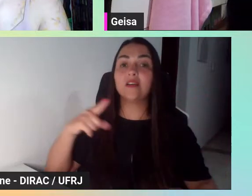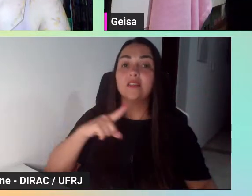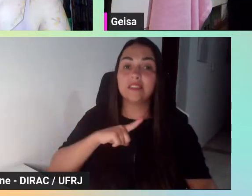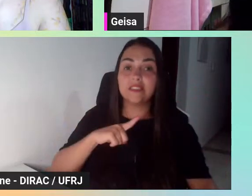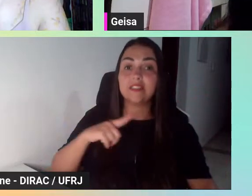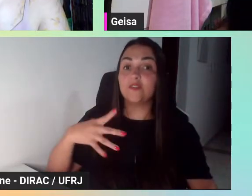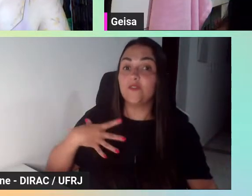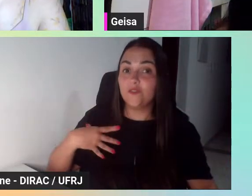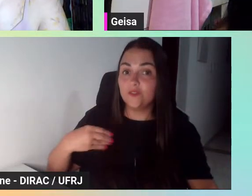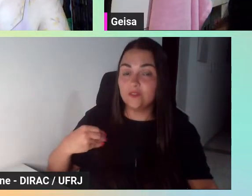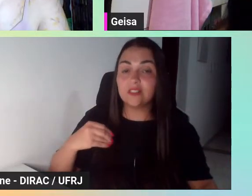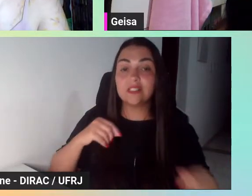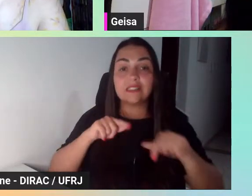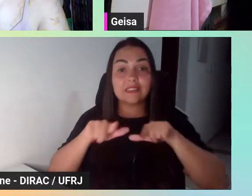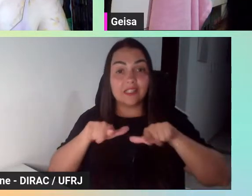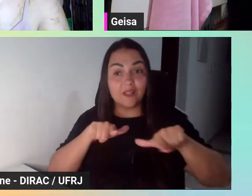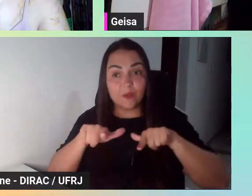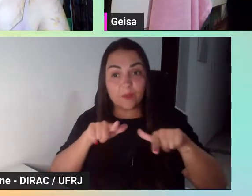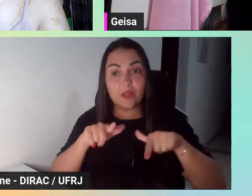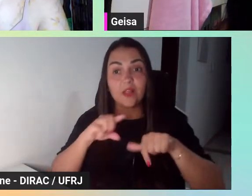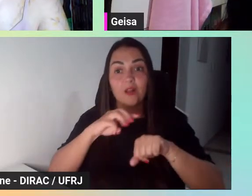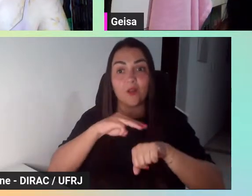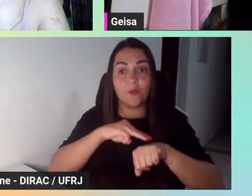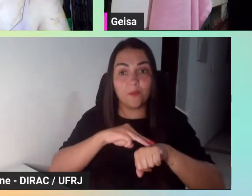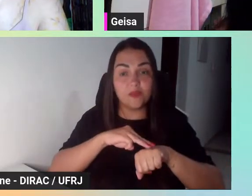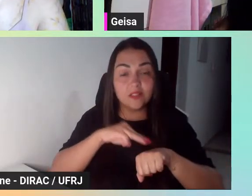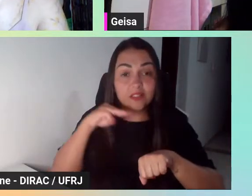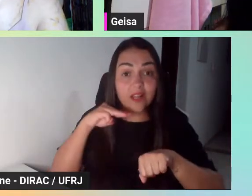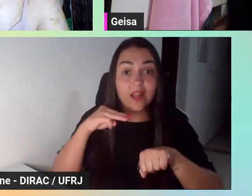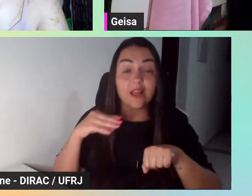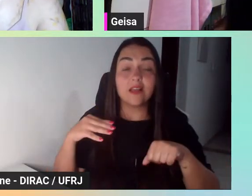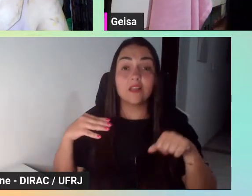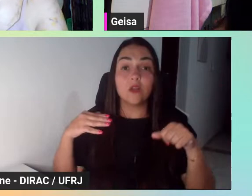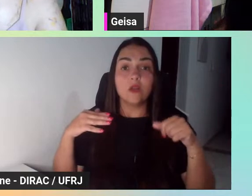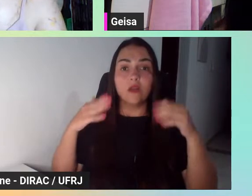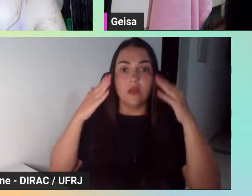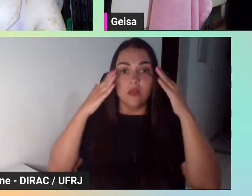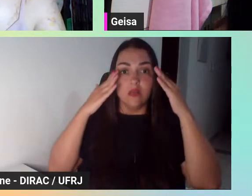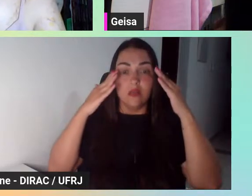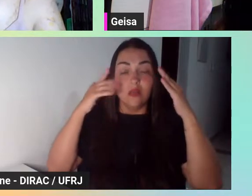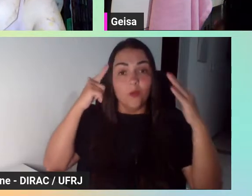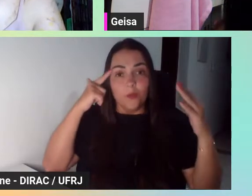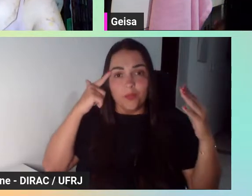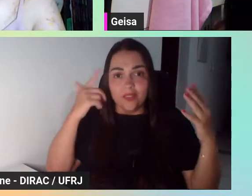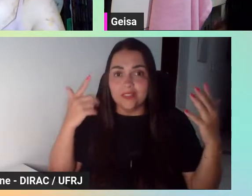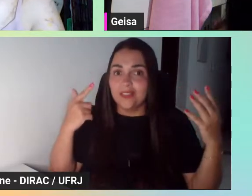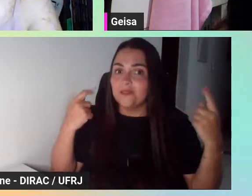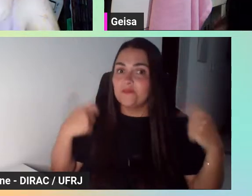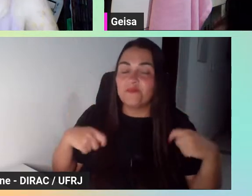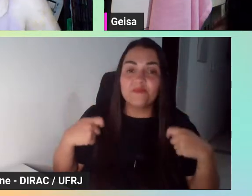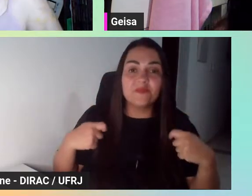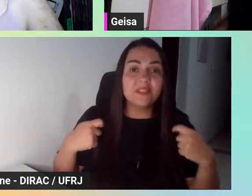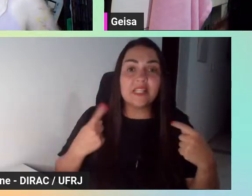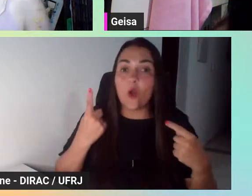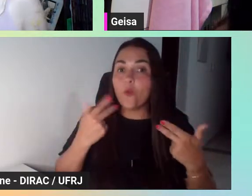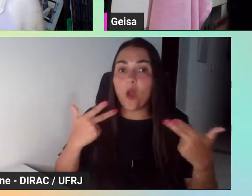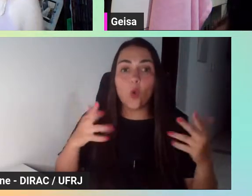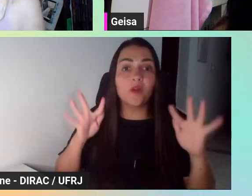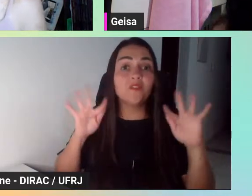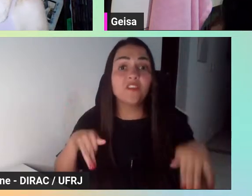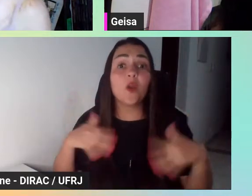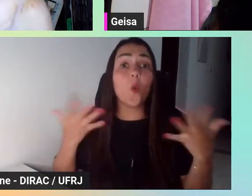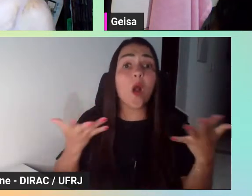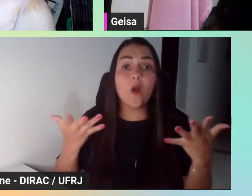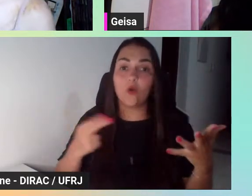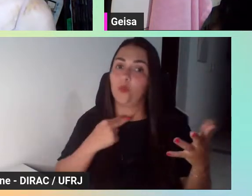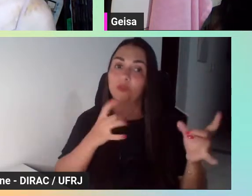com trabalho e com mestrado, no caso, eu não, assim, pensei, alguma coisa tem que sair, alguma coisa precisa acabar. E como eu não podia nem